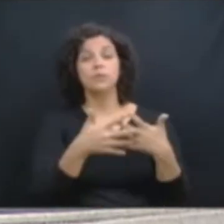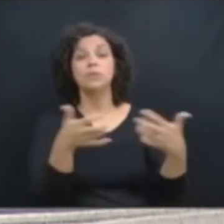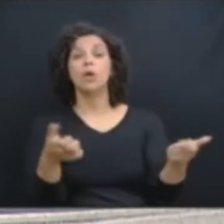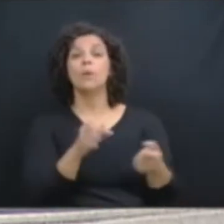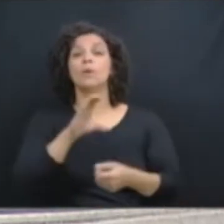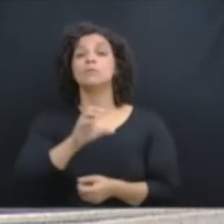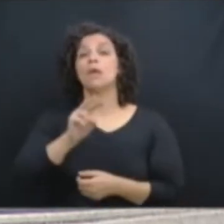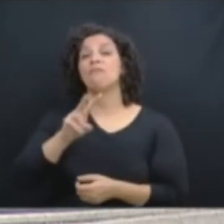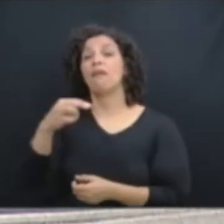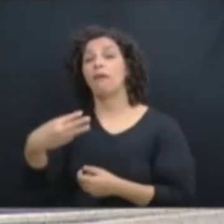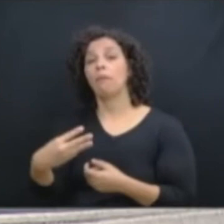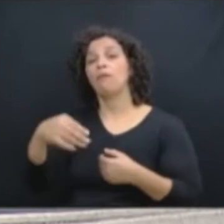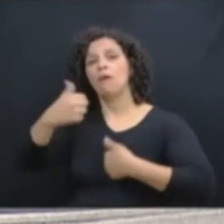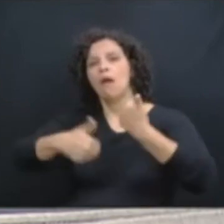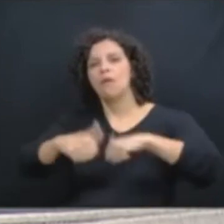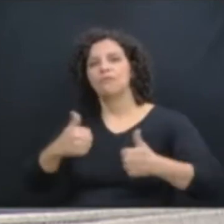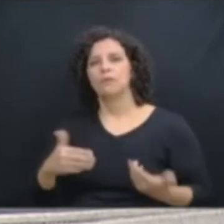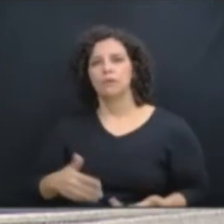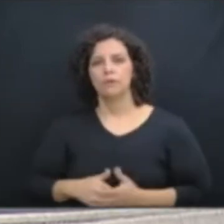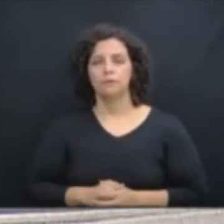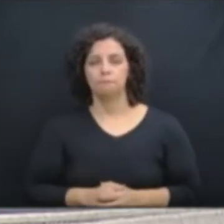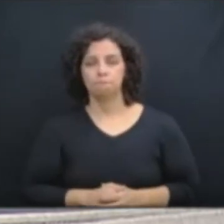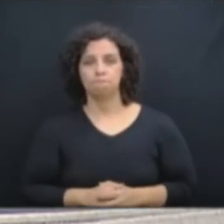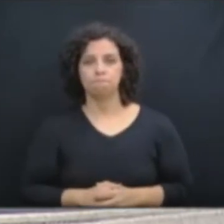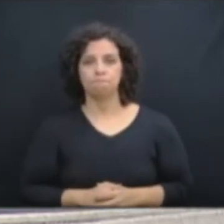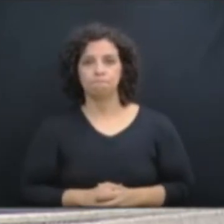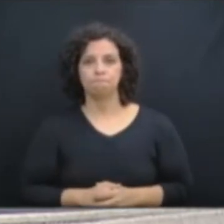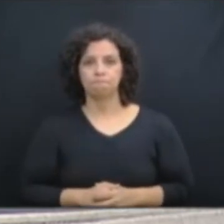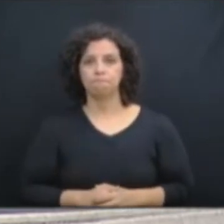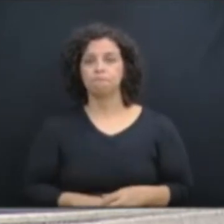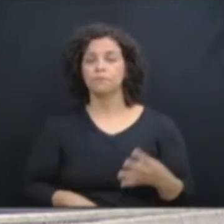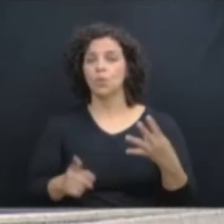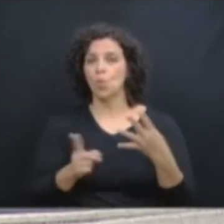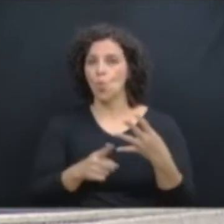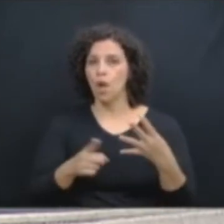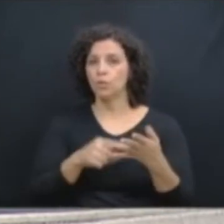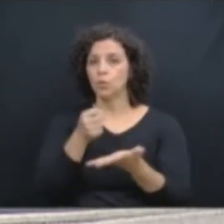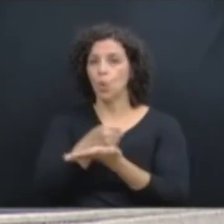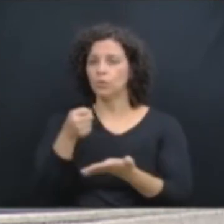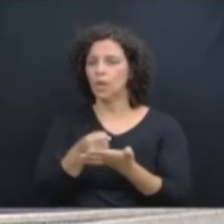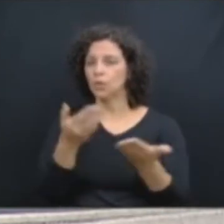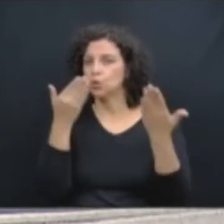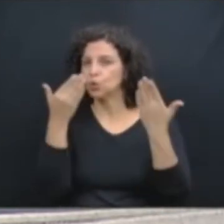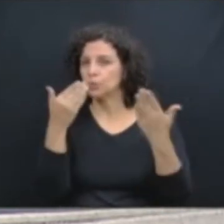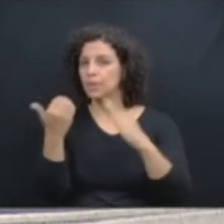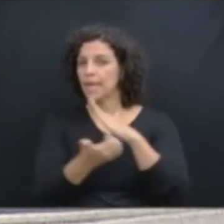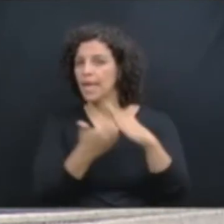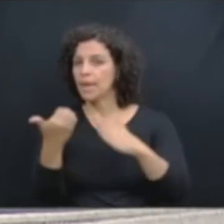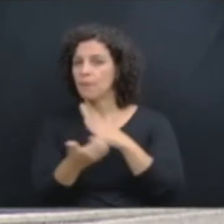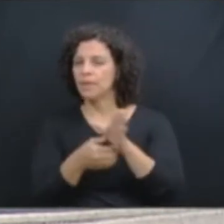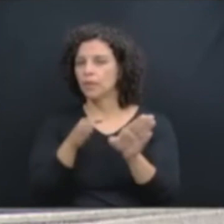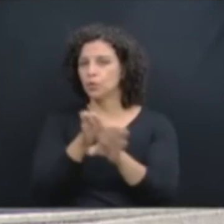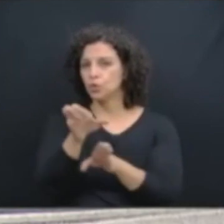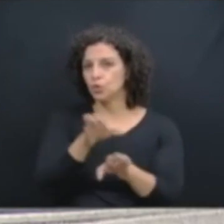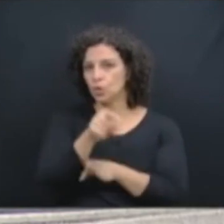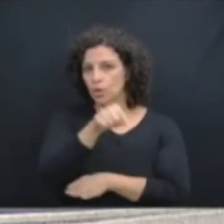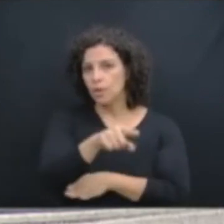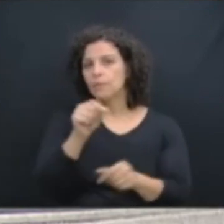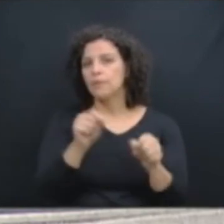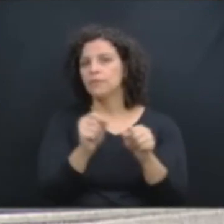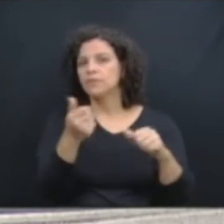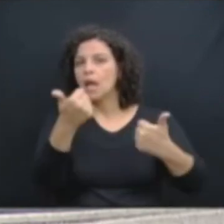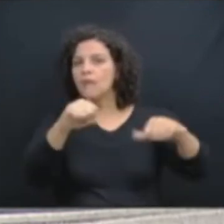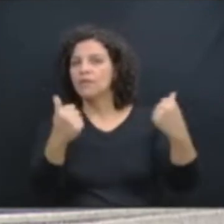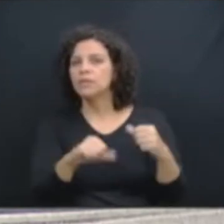apurada pela CVM. A outra pauta é a contratação suspeita de empresa de consultoria para fazer